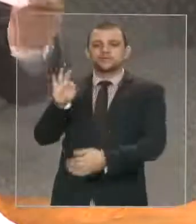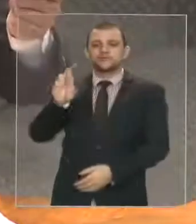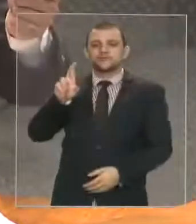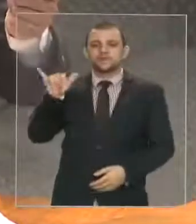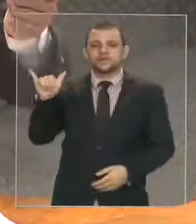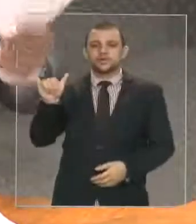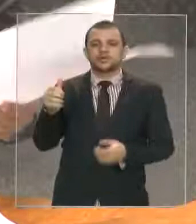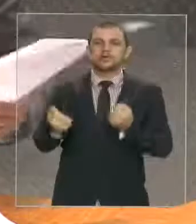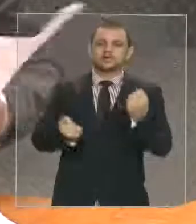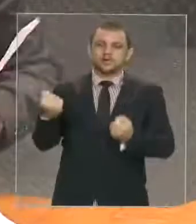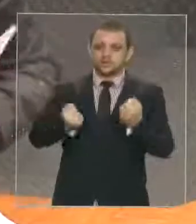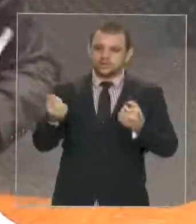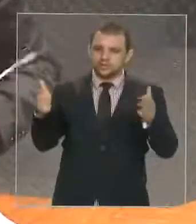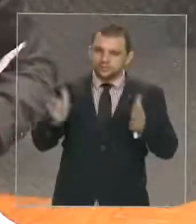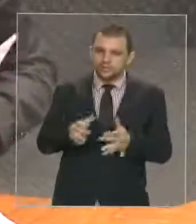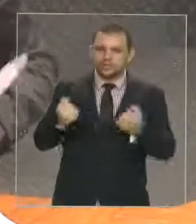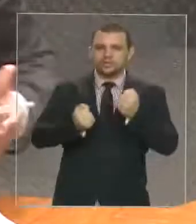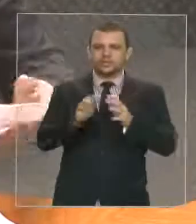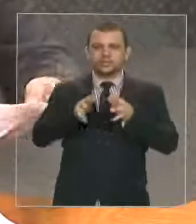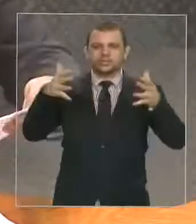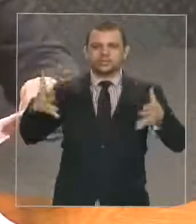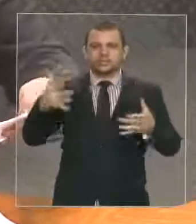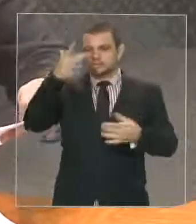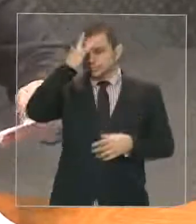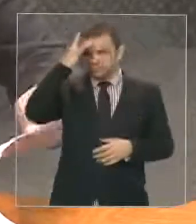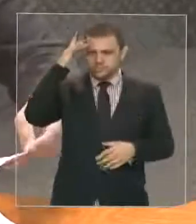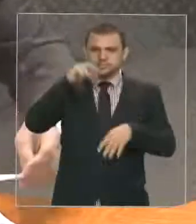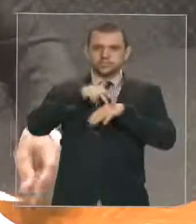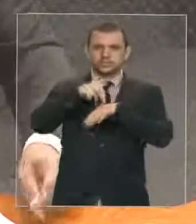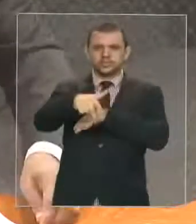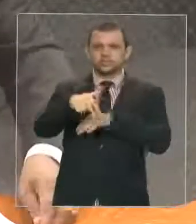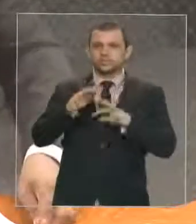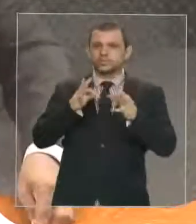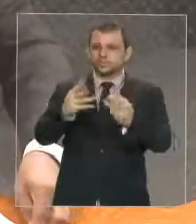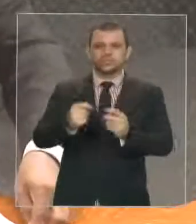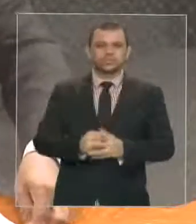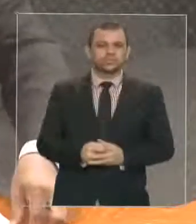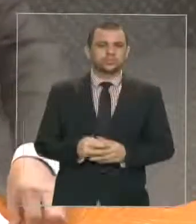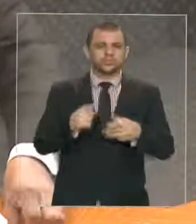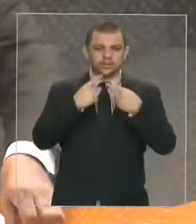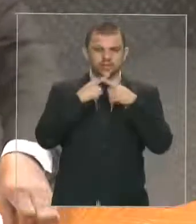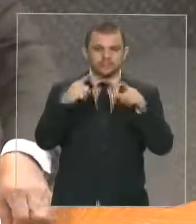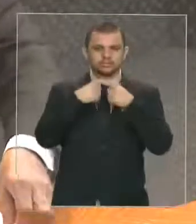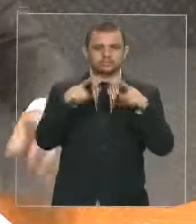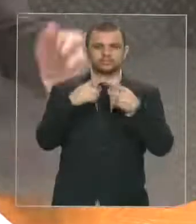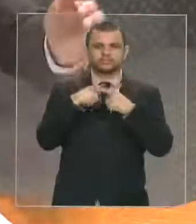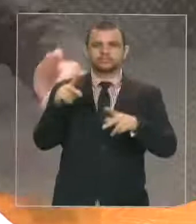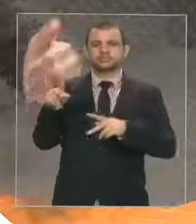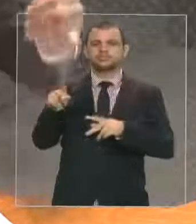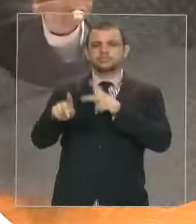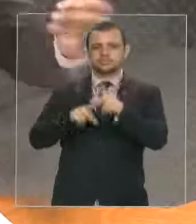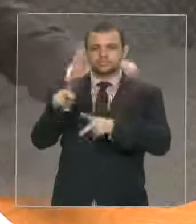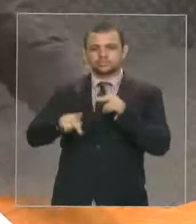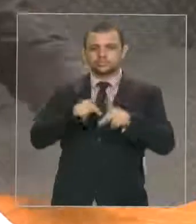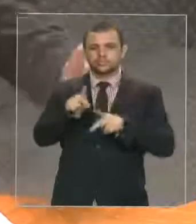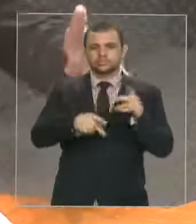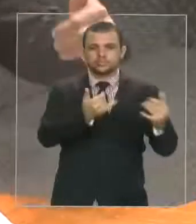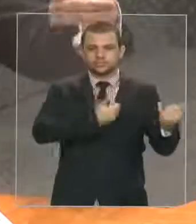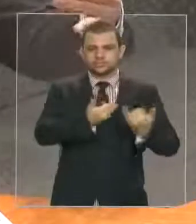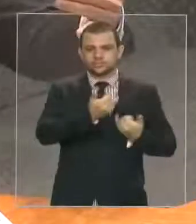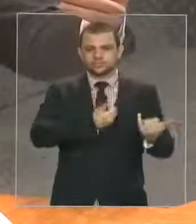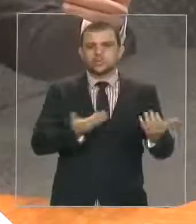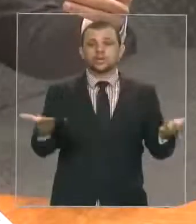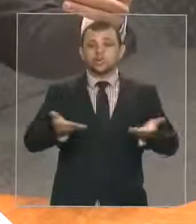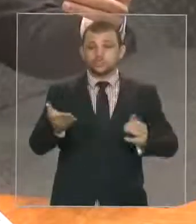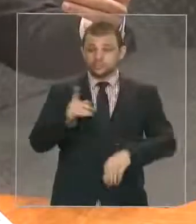pedestres, aumento da passagem do ferro. Então, a denúncia por parte da população. Vivemos num período de crise, vivemos